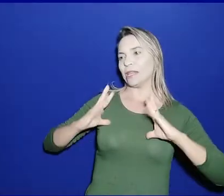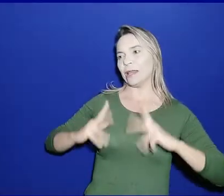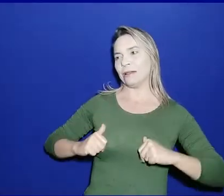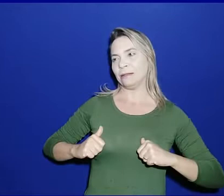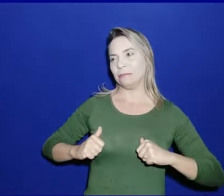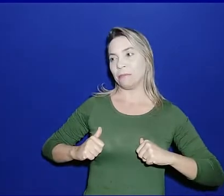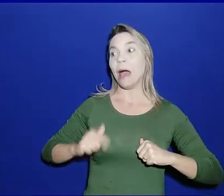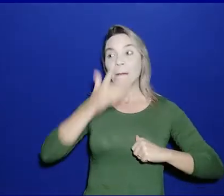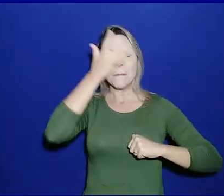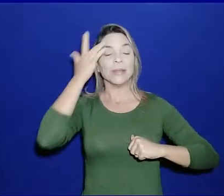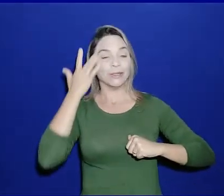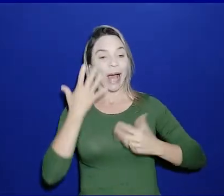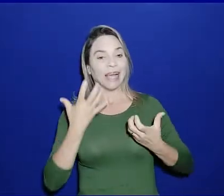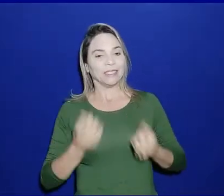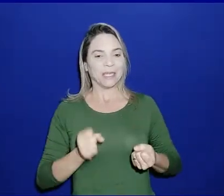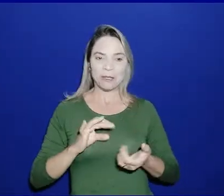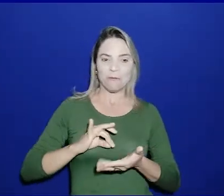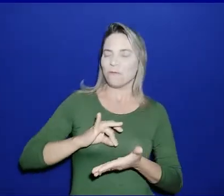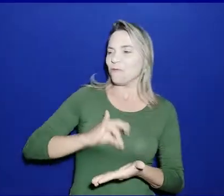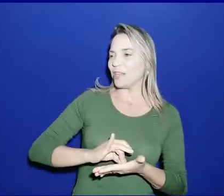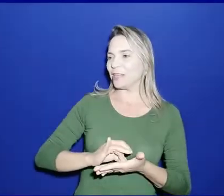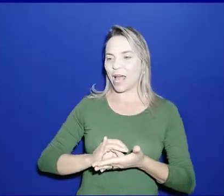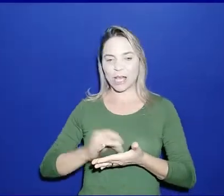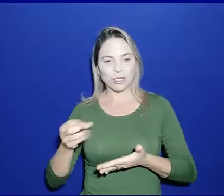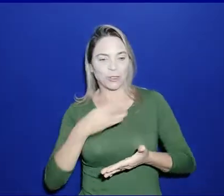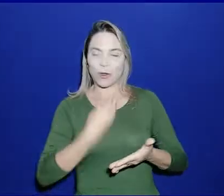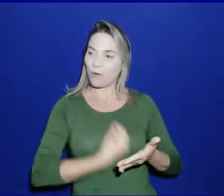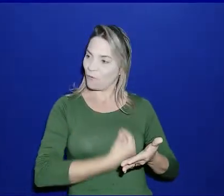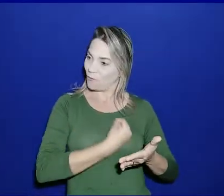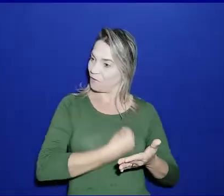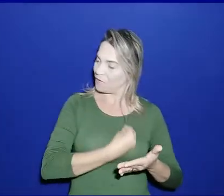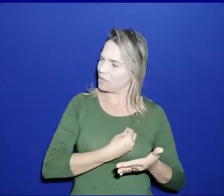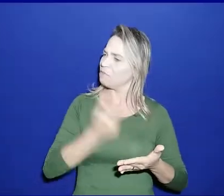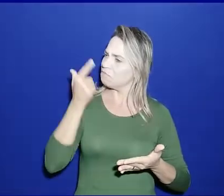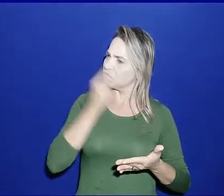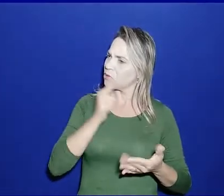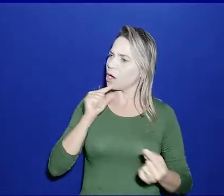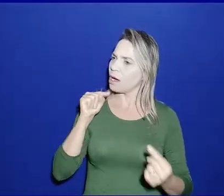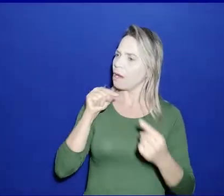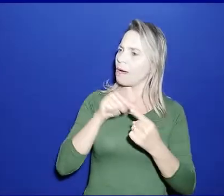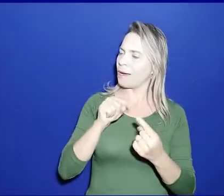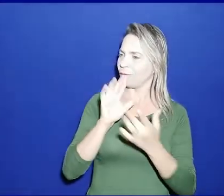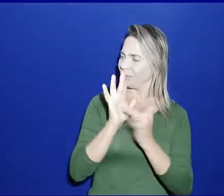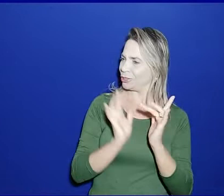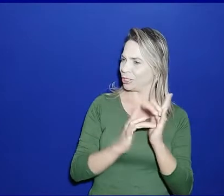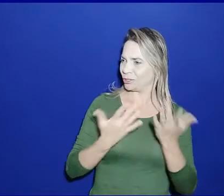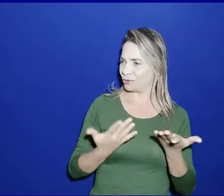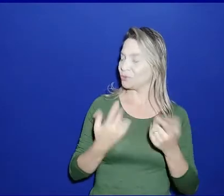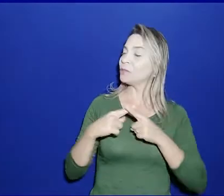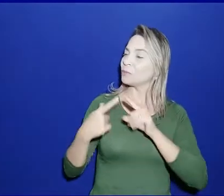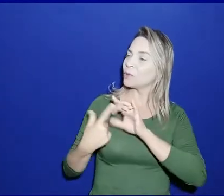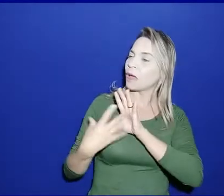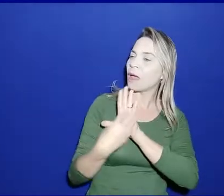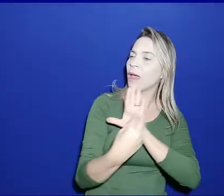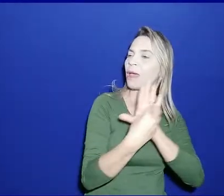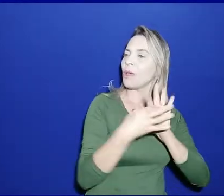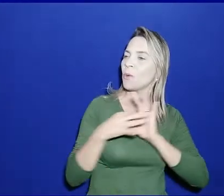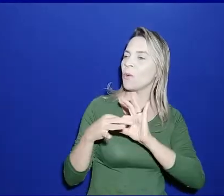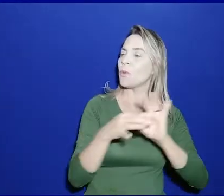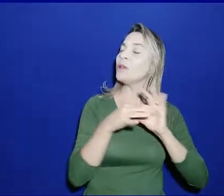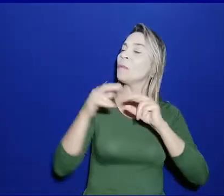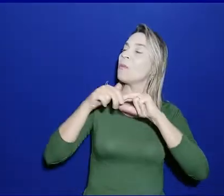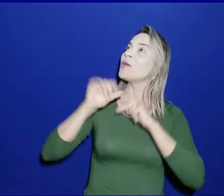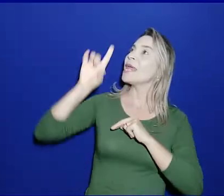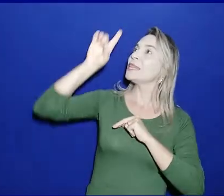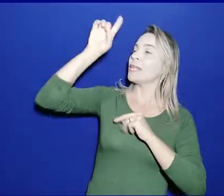Quem pratica a verdade aproxima-se da luz, a fim de que suas obras sejam manifestas, porque feitas